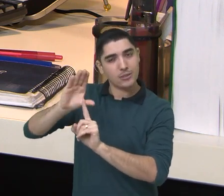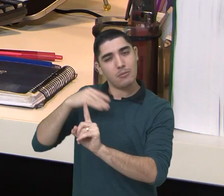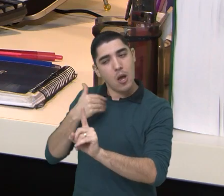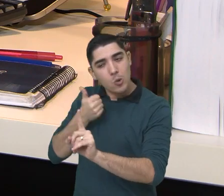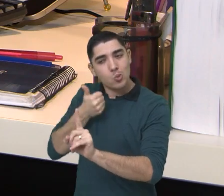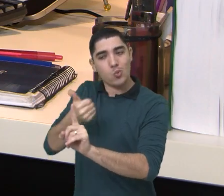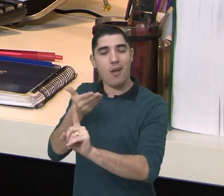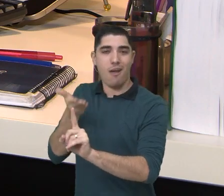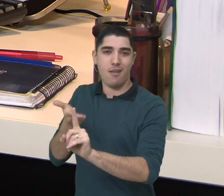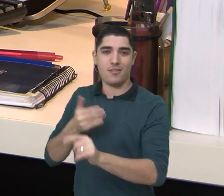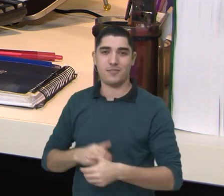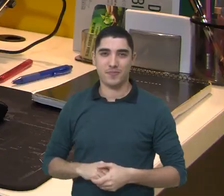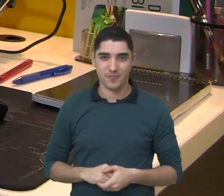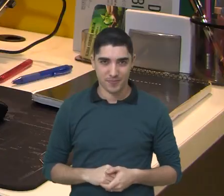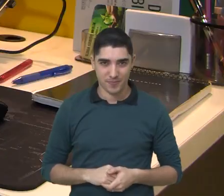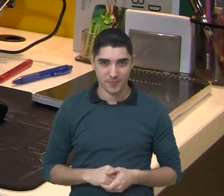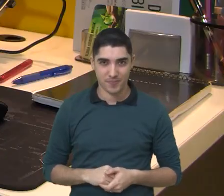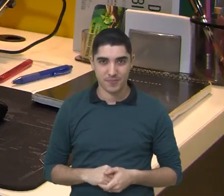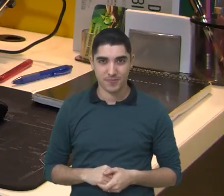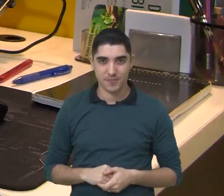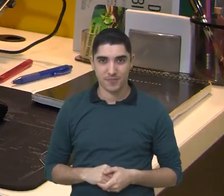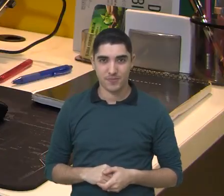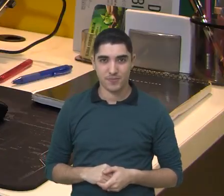e ajudar o cliente da melhor forma possível.